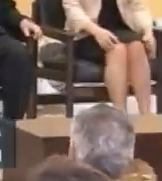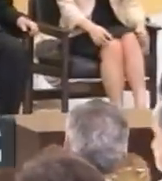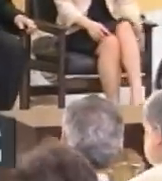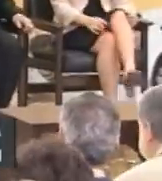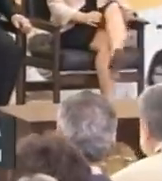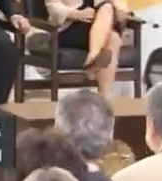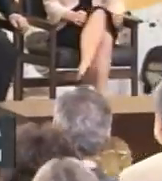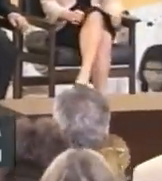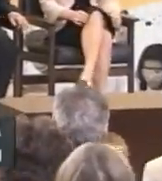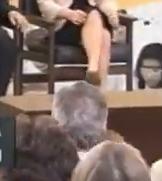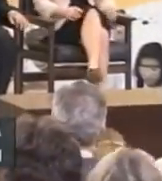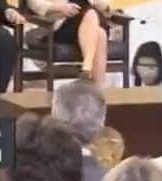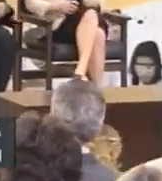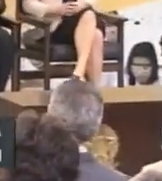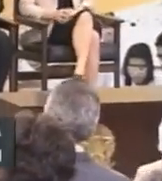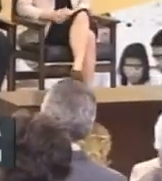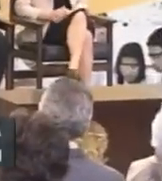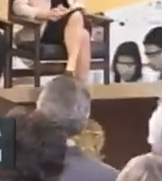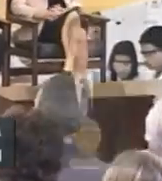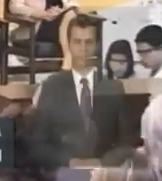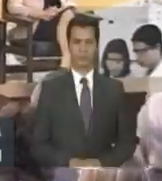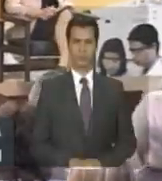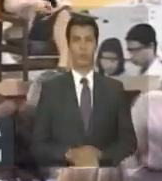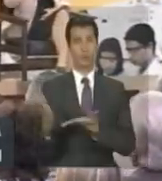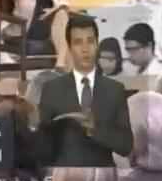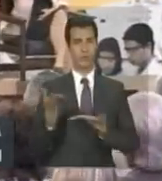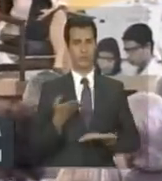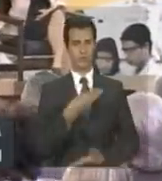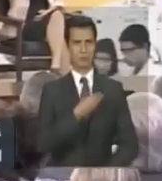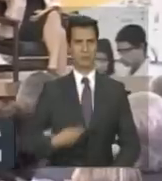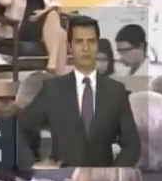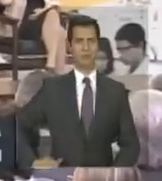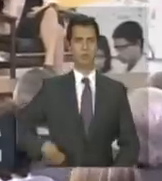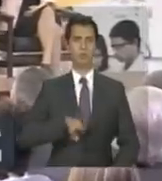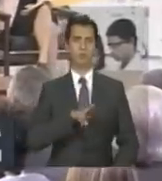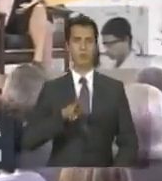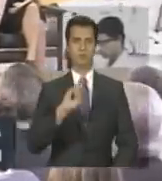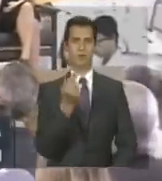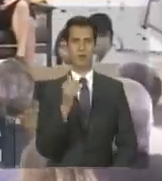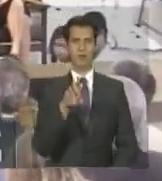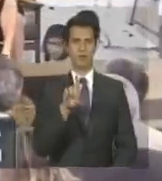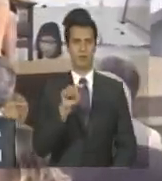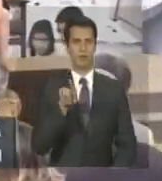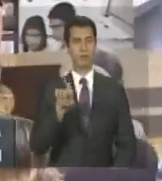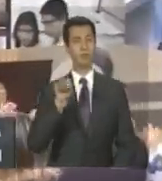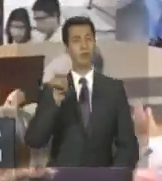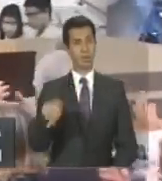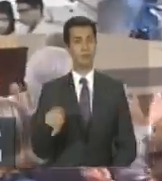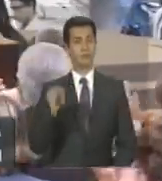A seguir, fará uso da palavra o ministro da Educação, Fernando Haddad.